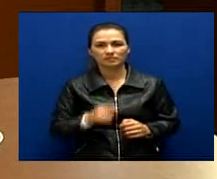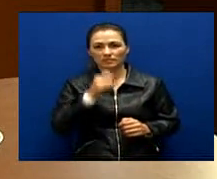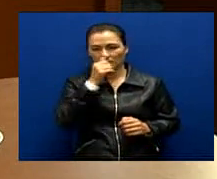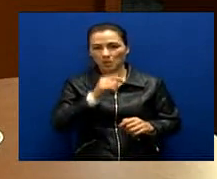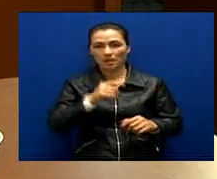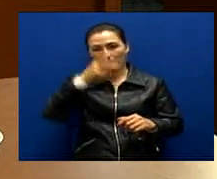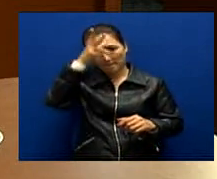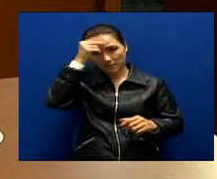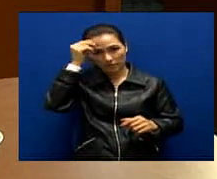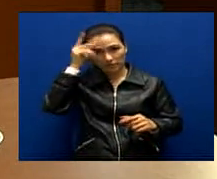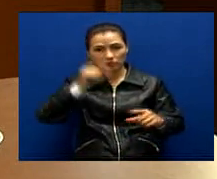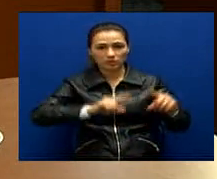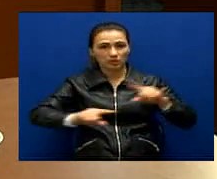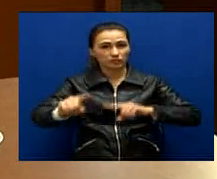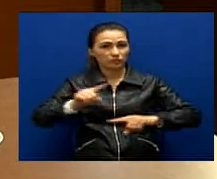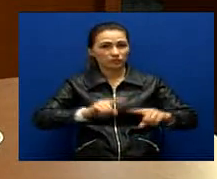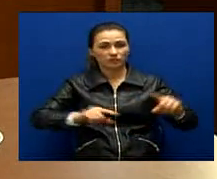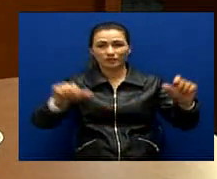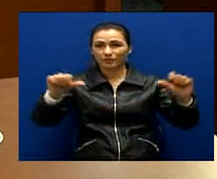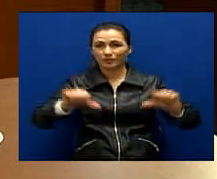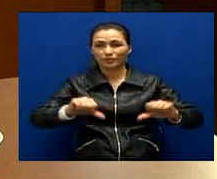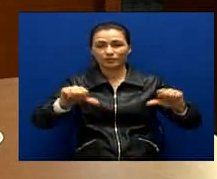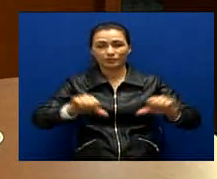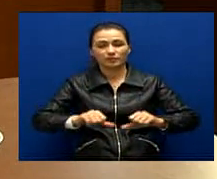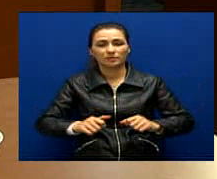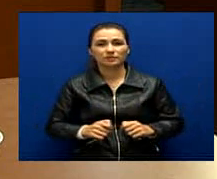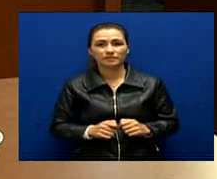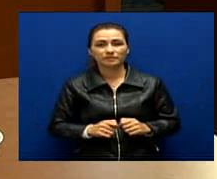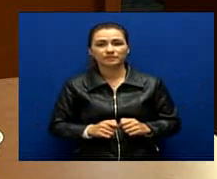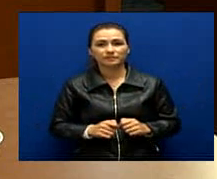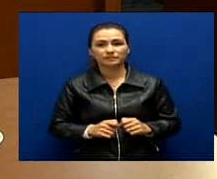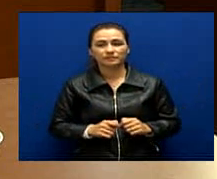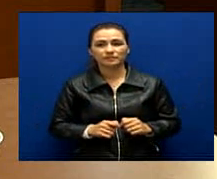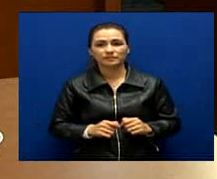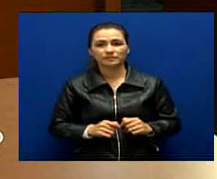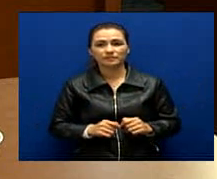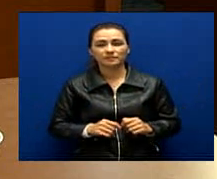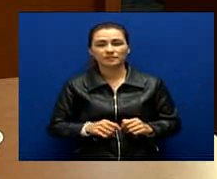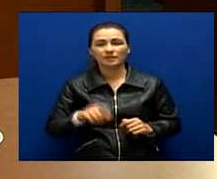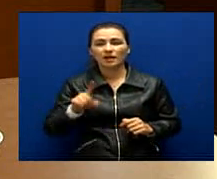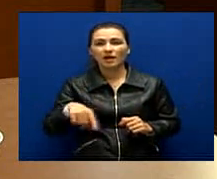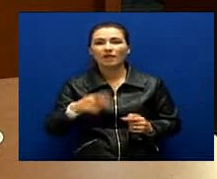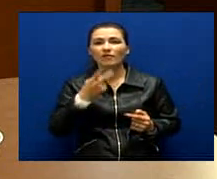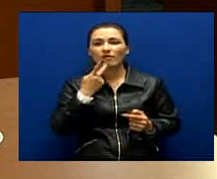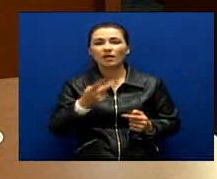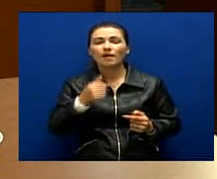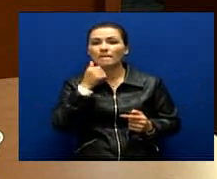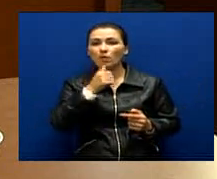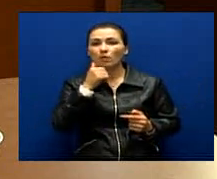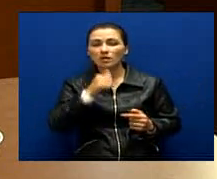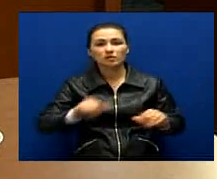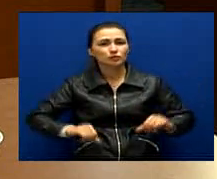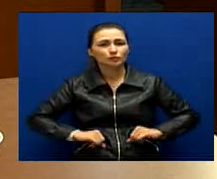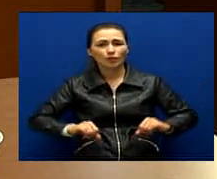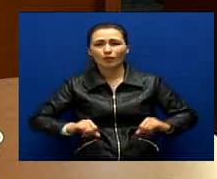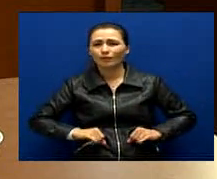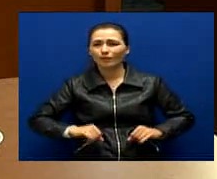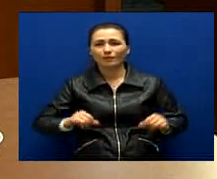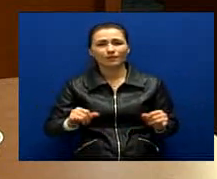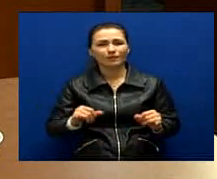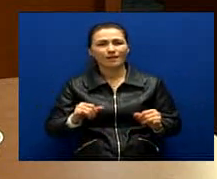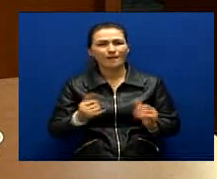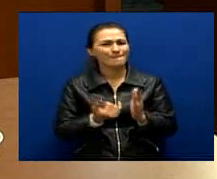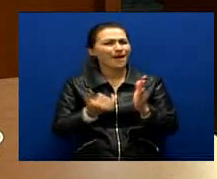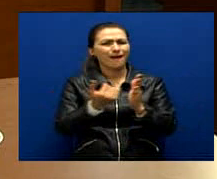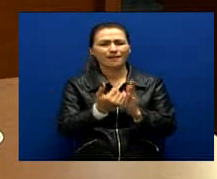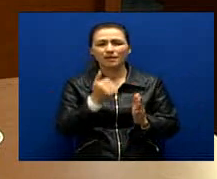de gestão da saúde pública joga tudo na mulher principalmente na mulher é a que mais sofre hoje principalmente a